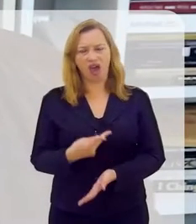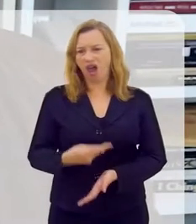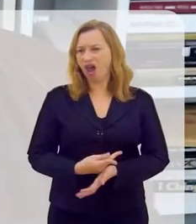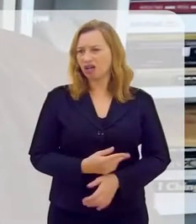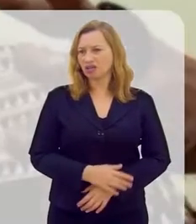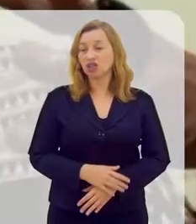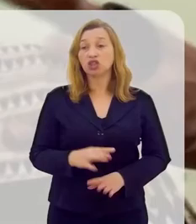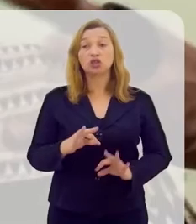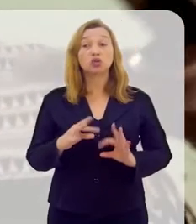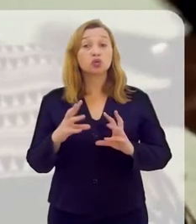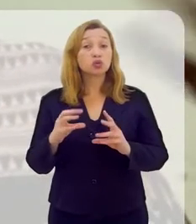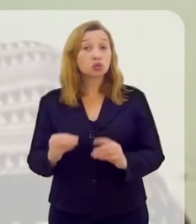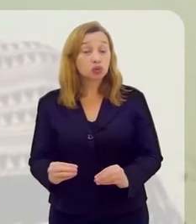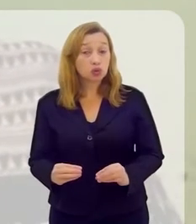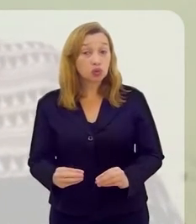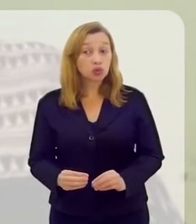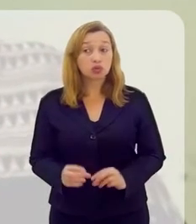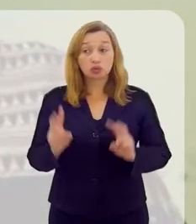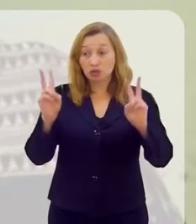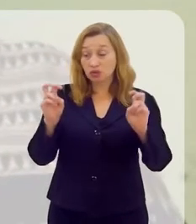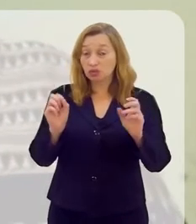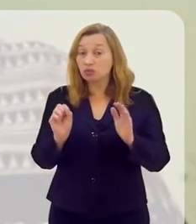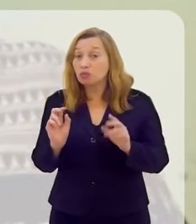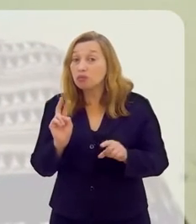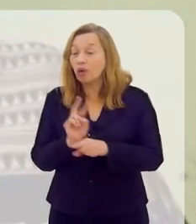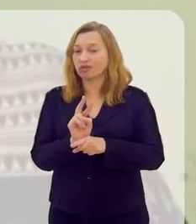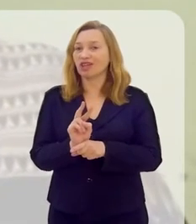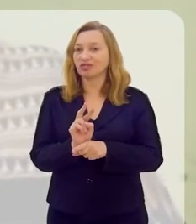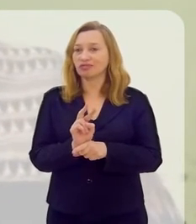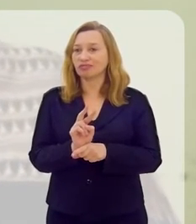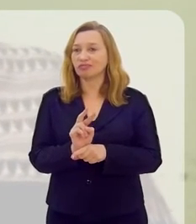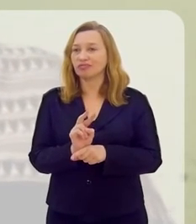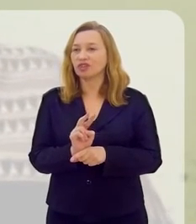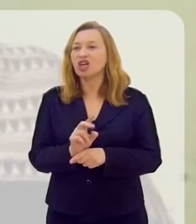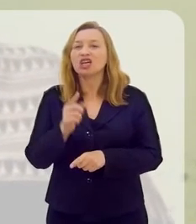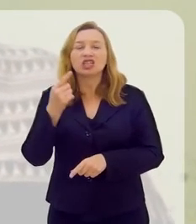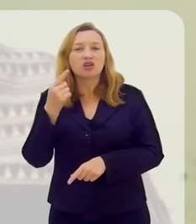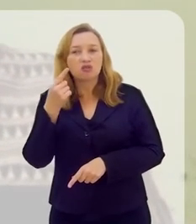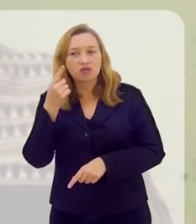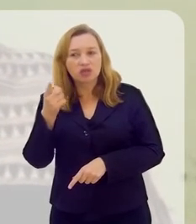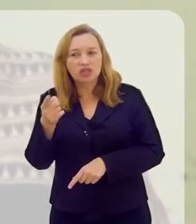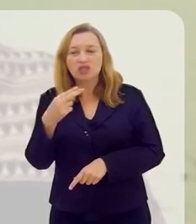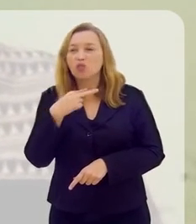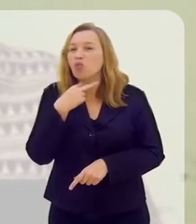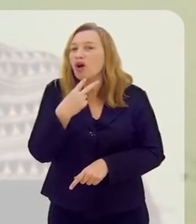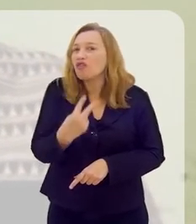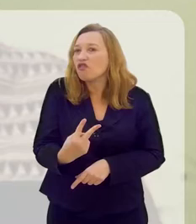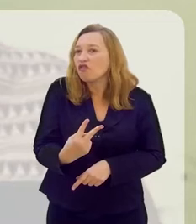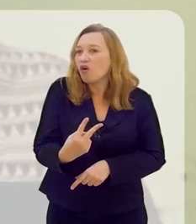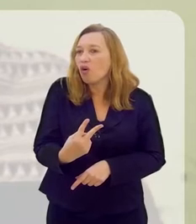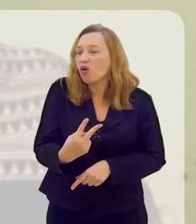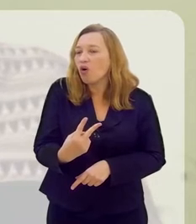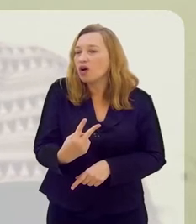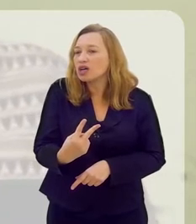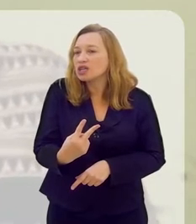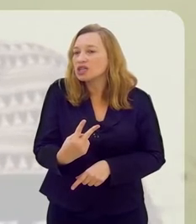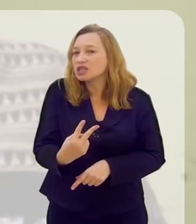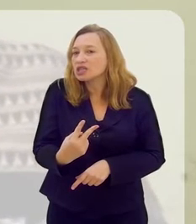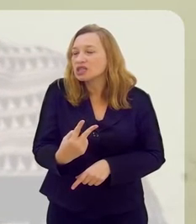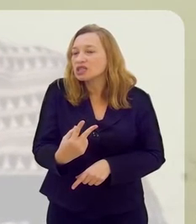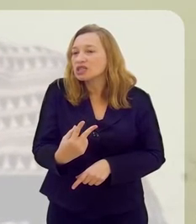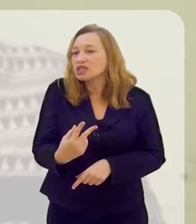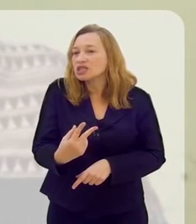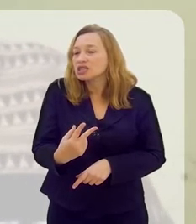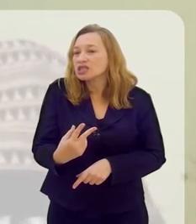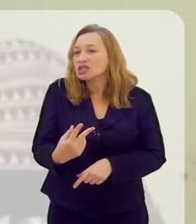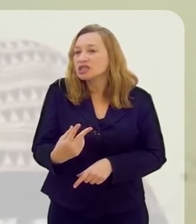aquele entorno o protege. Então você se torna aquela voz destoante